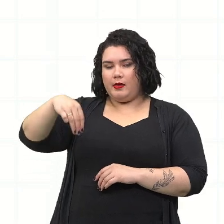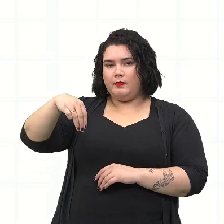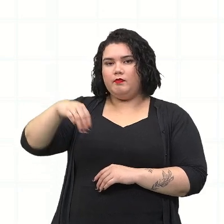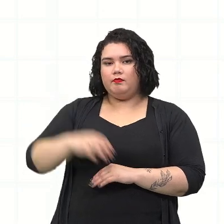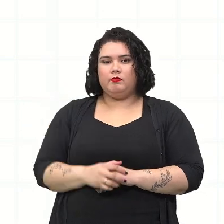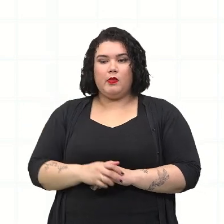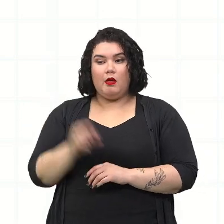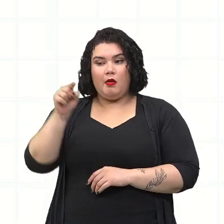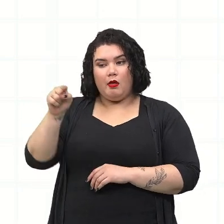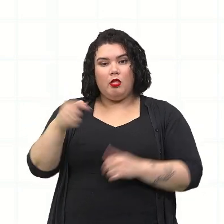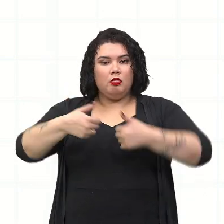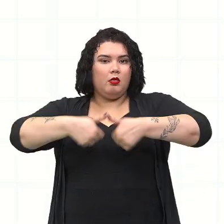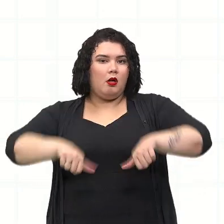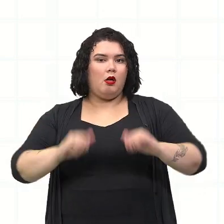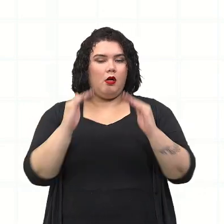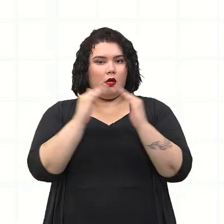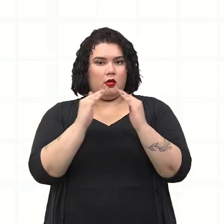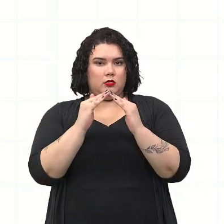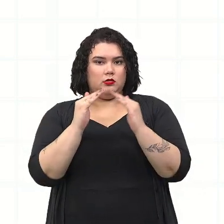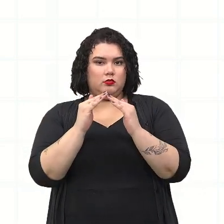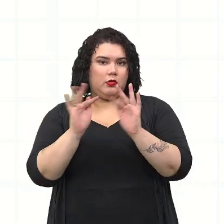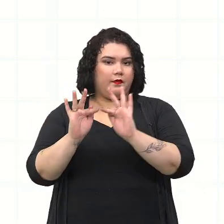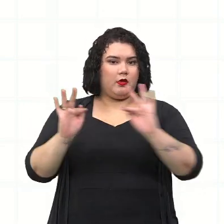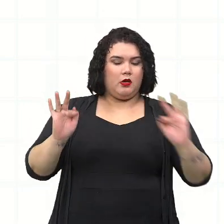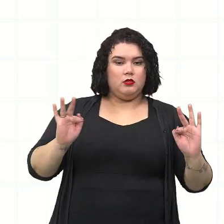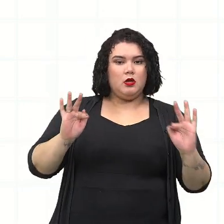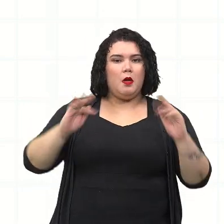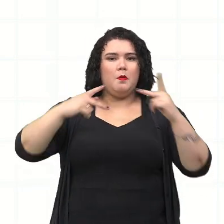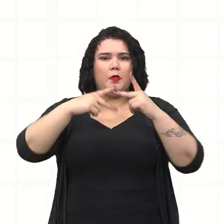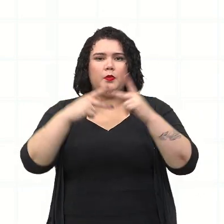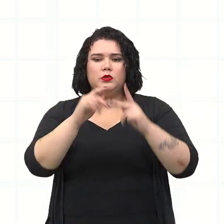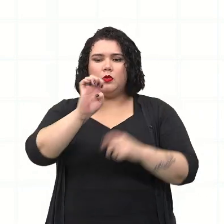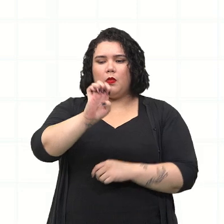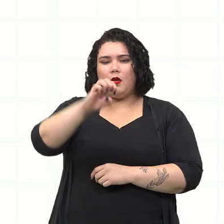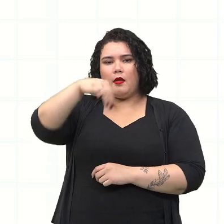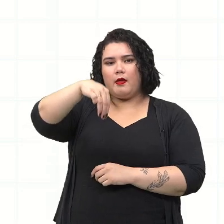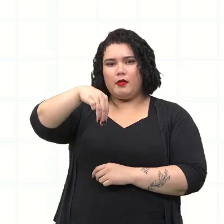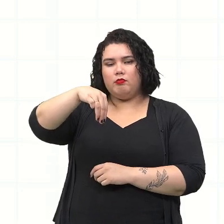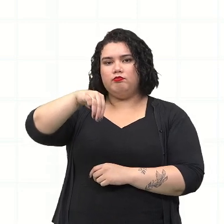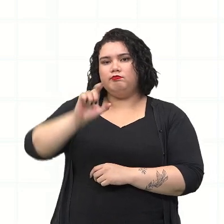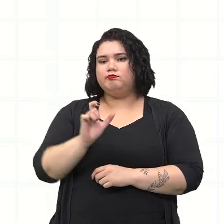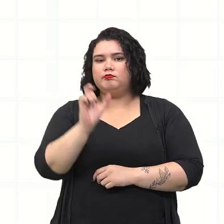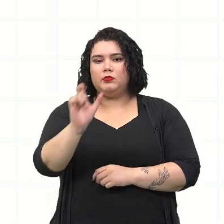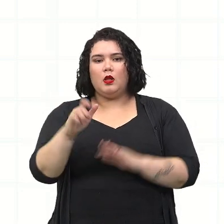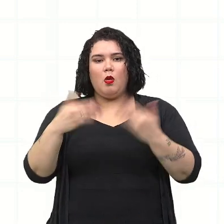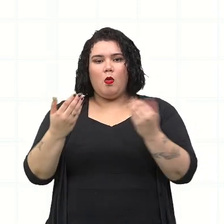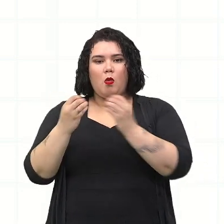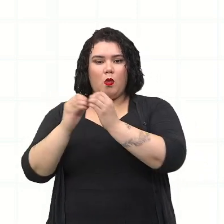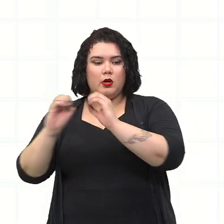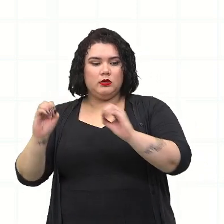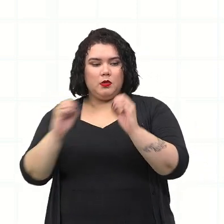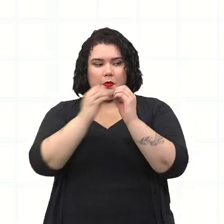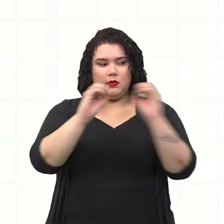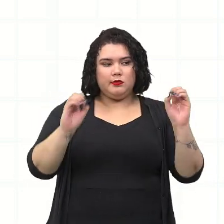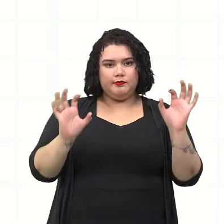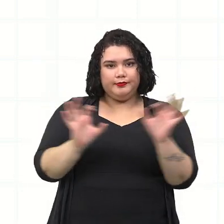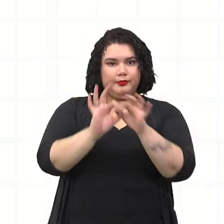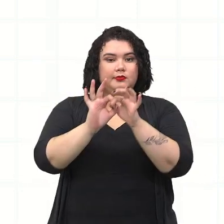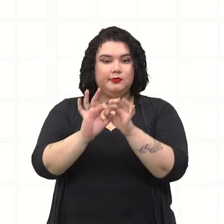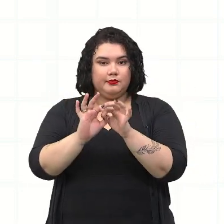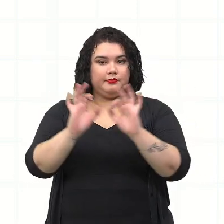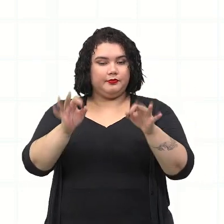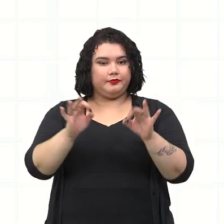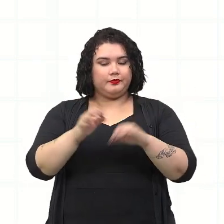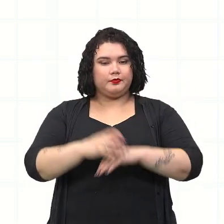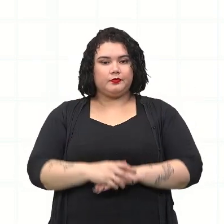está em casa. Percebam que eu estou usando essa preposição para ligar esses dois elementos. Ele